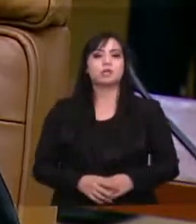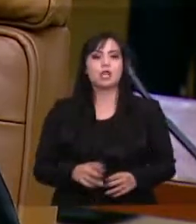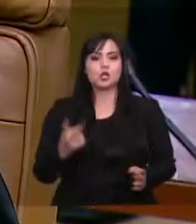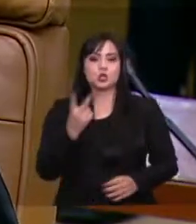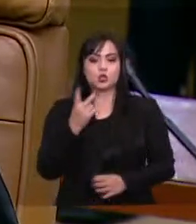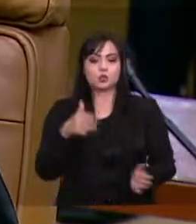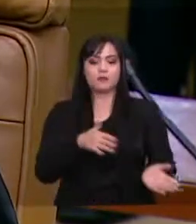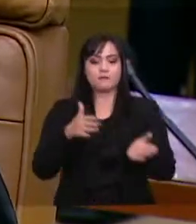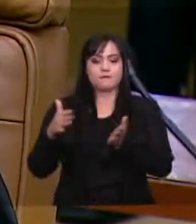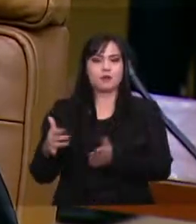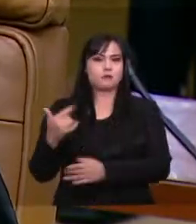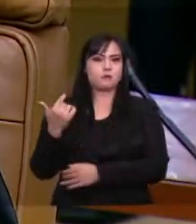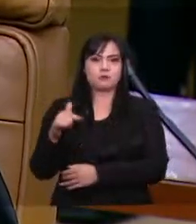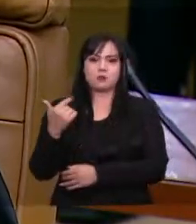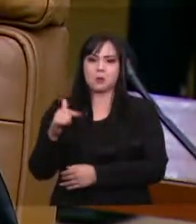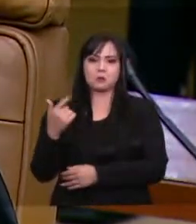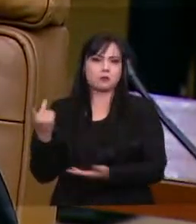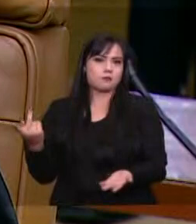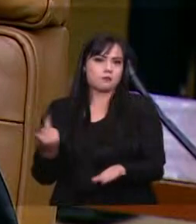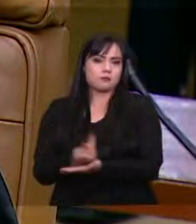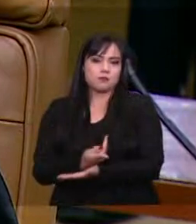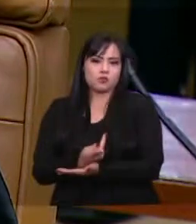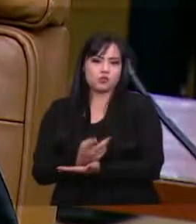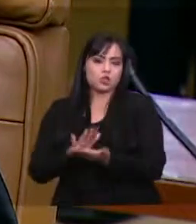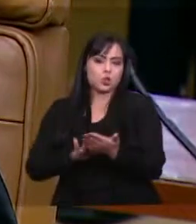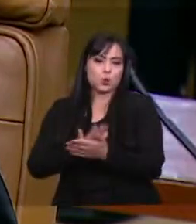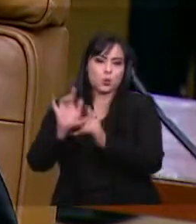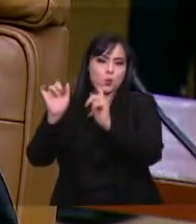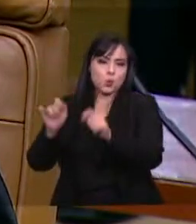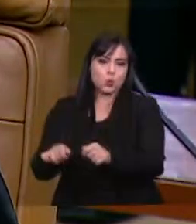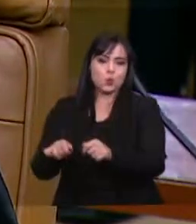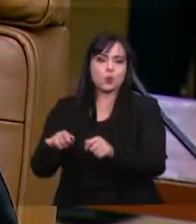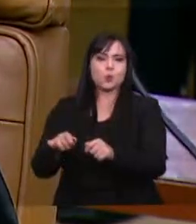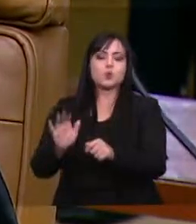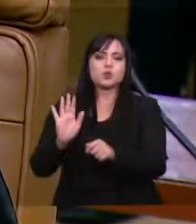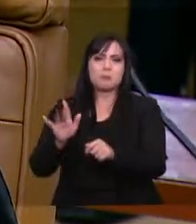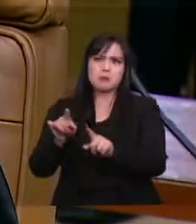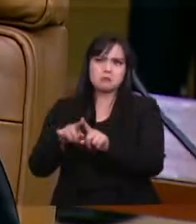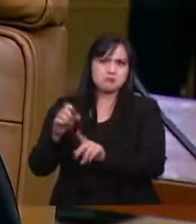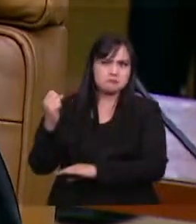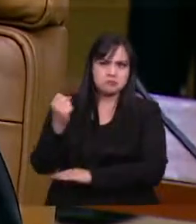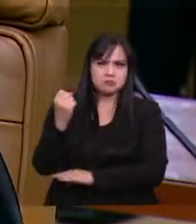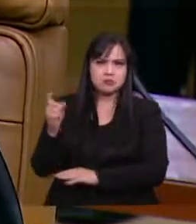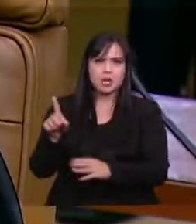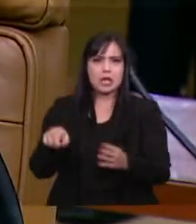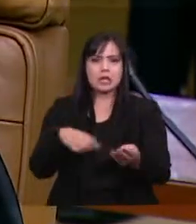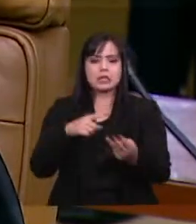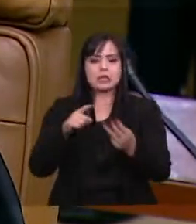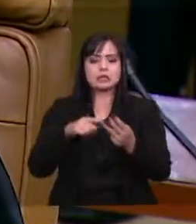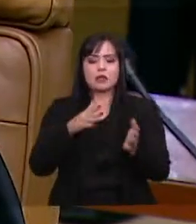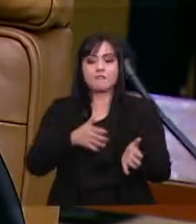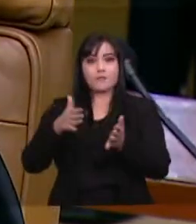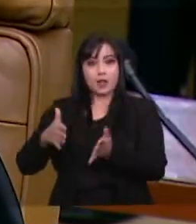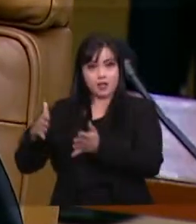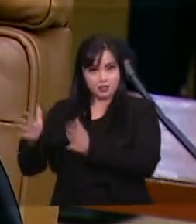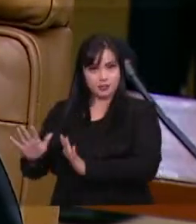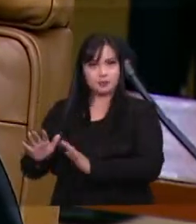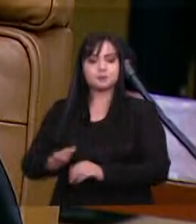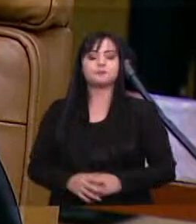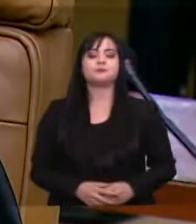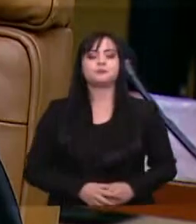fase não se constata a ocorrência de quaisquer circunstância tendo antes e agravante e na terceira fase